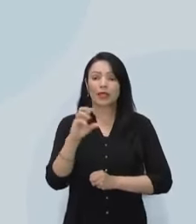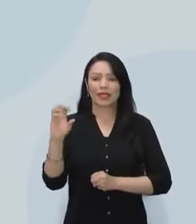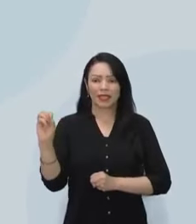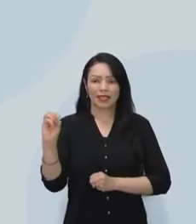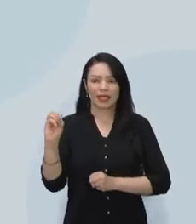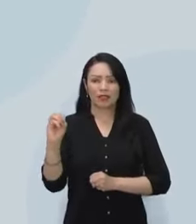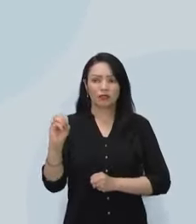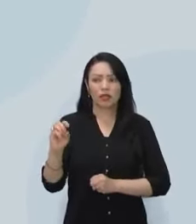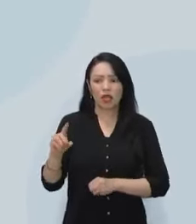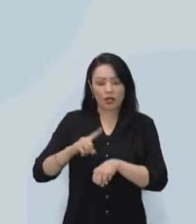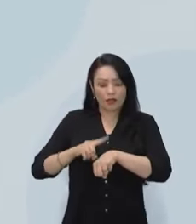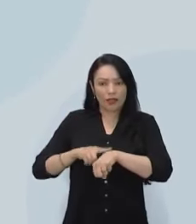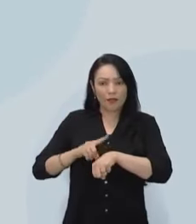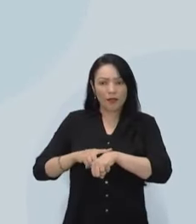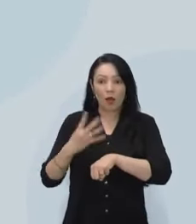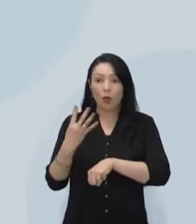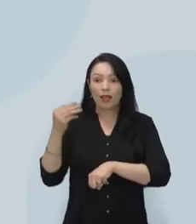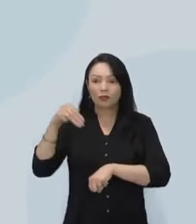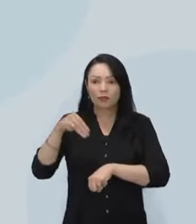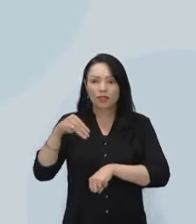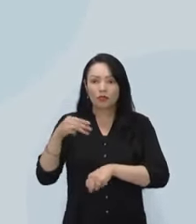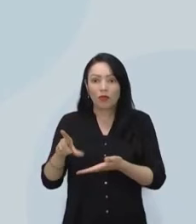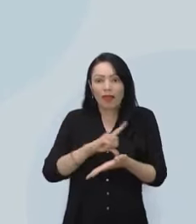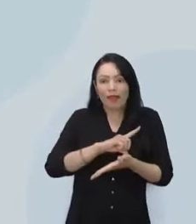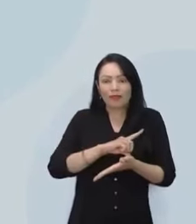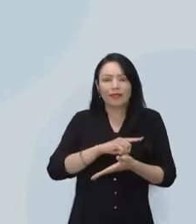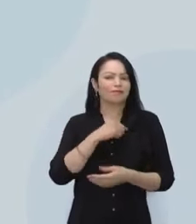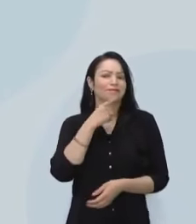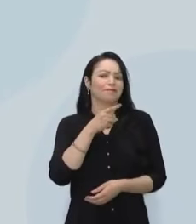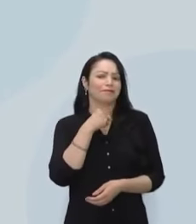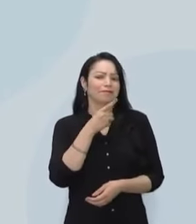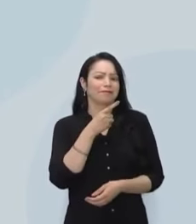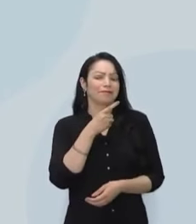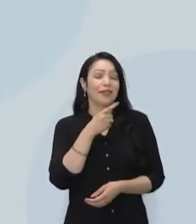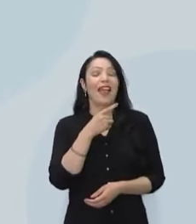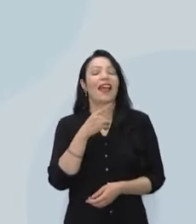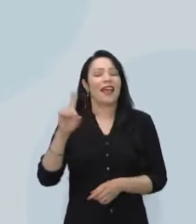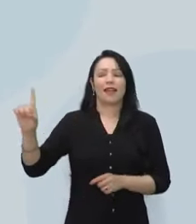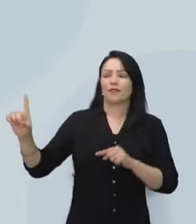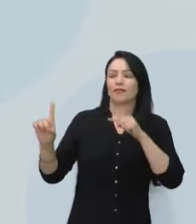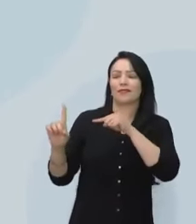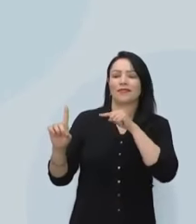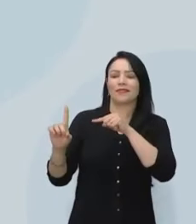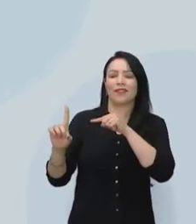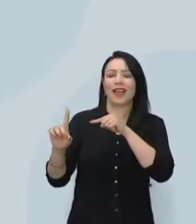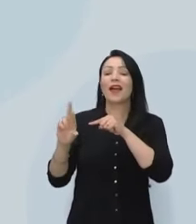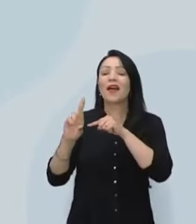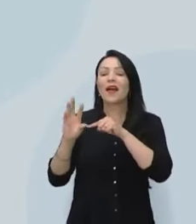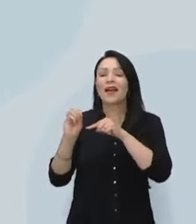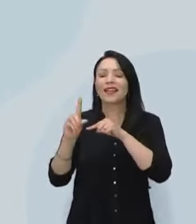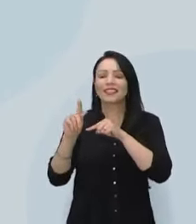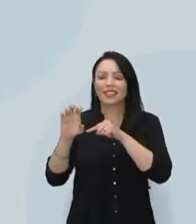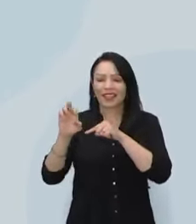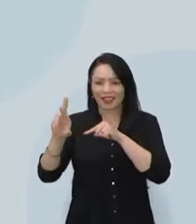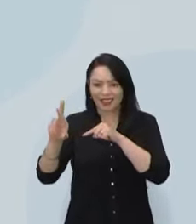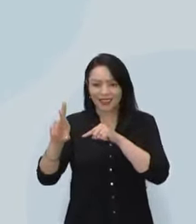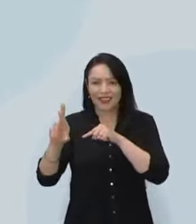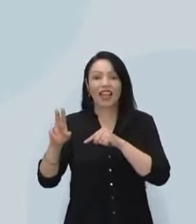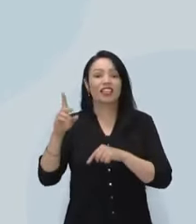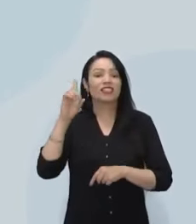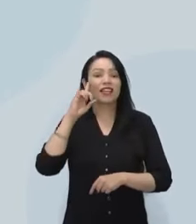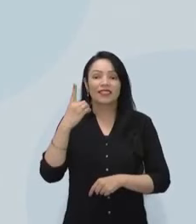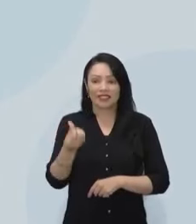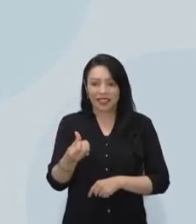dos 4 minutos. E eis que surgiu Roger Gilbert Bannister, que em 6 de maio de